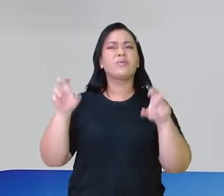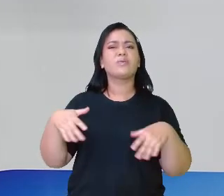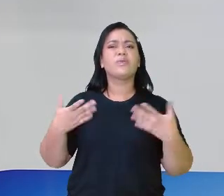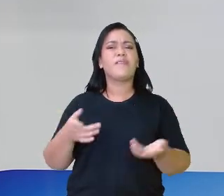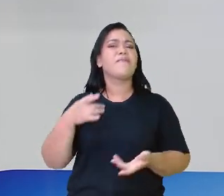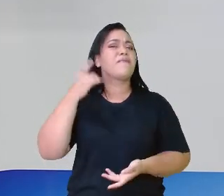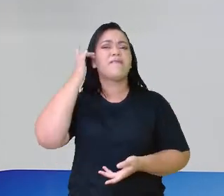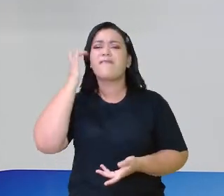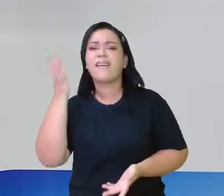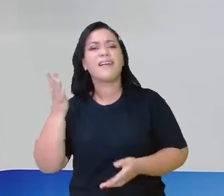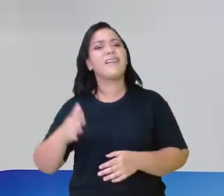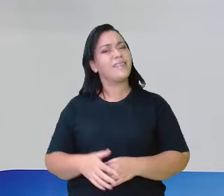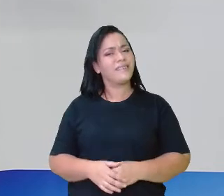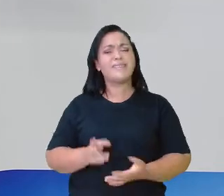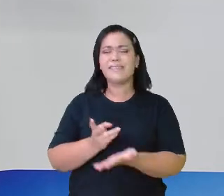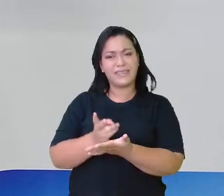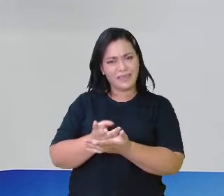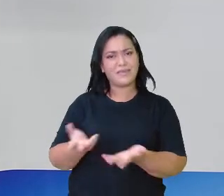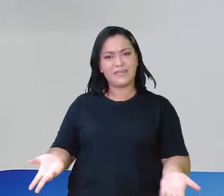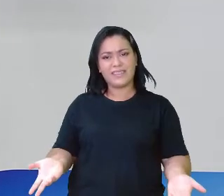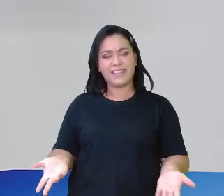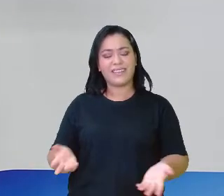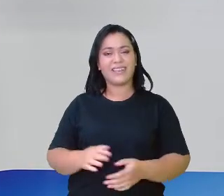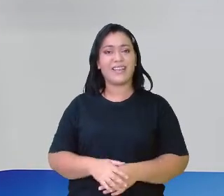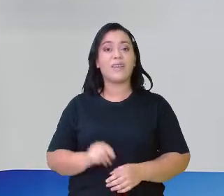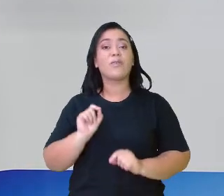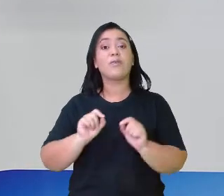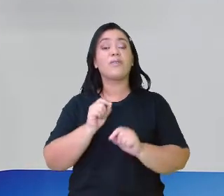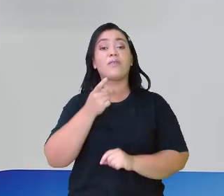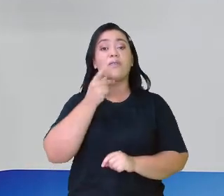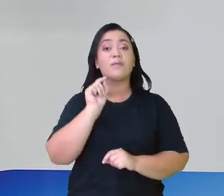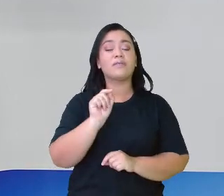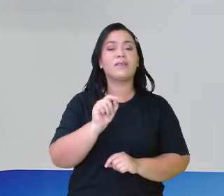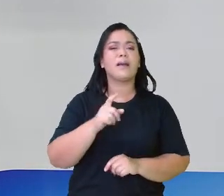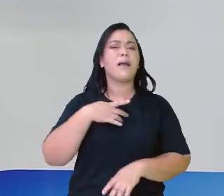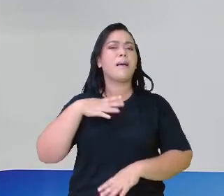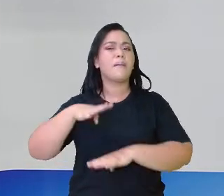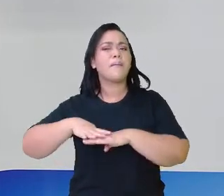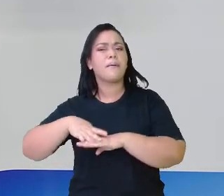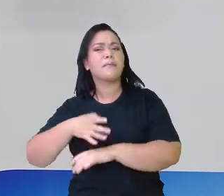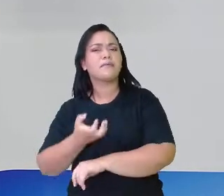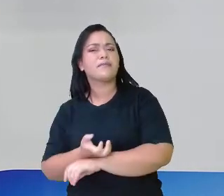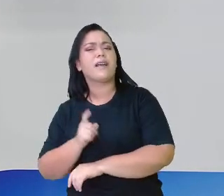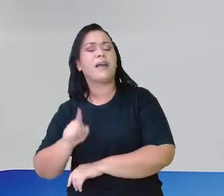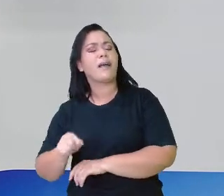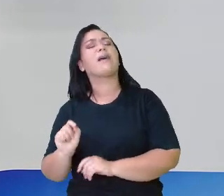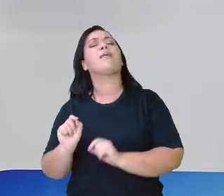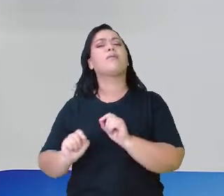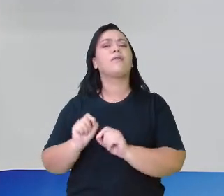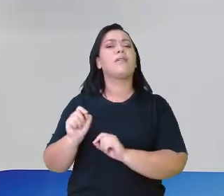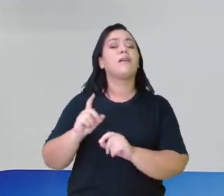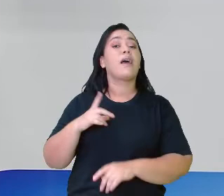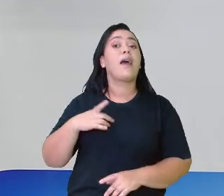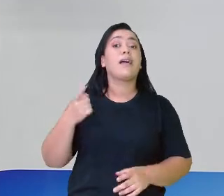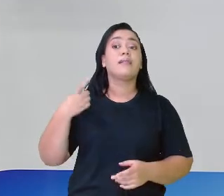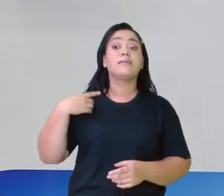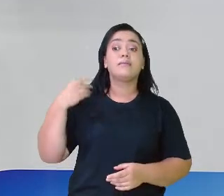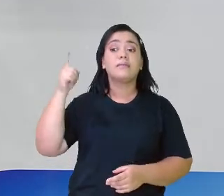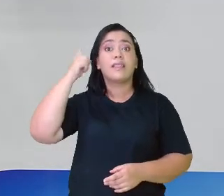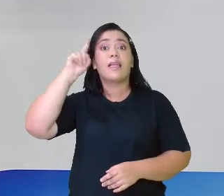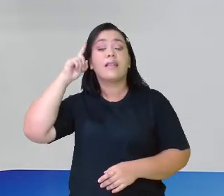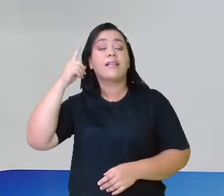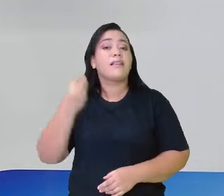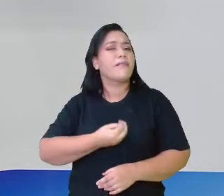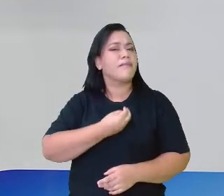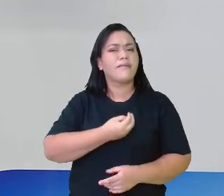fácil, pessoal. Como sempre, né? Eu falo para vocês o quê? Que a matemática, ela faz parte do nosso dia a dia. Por isso que